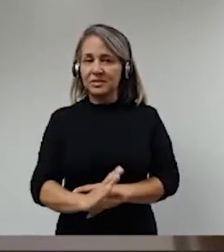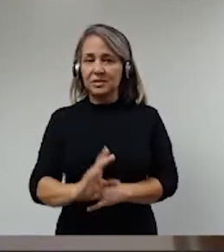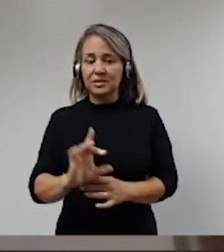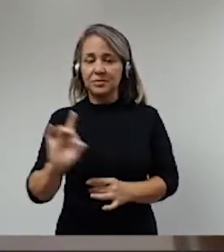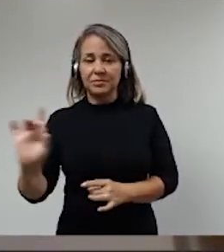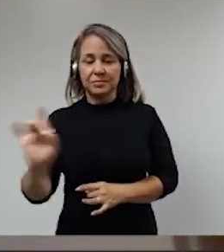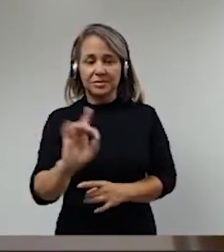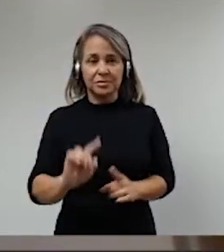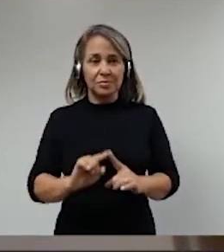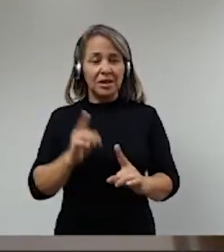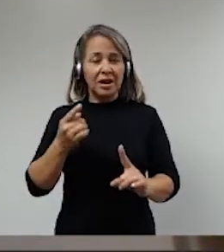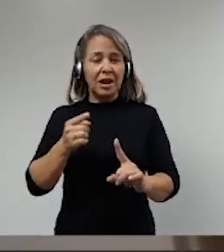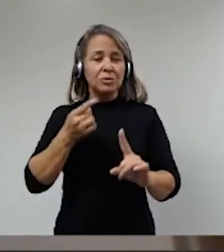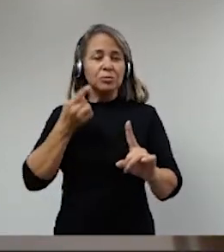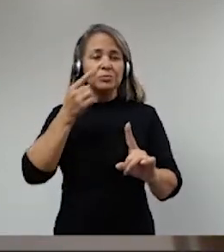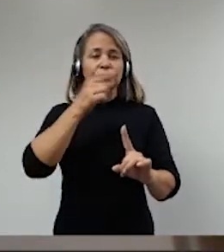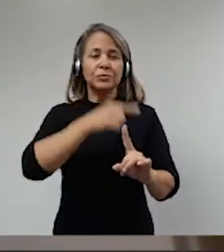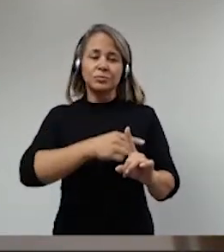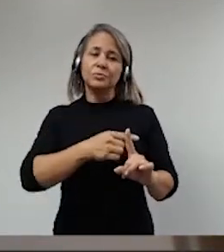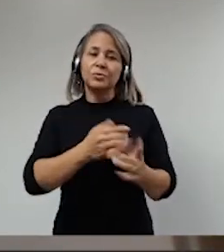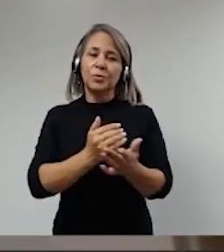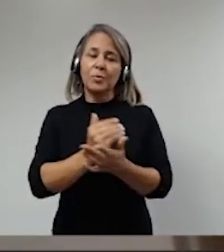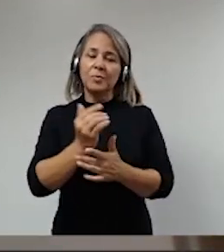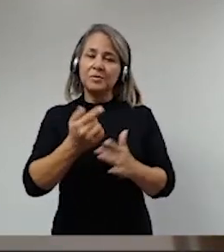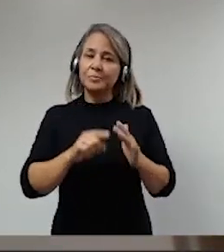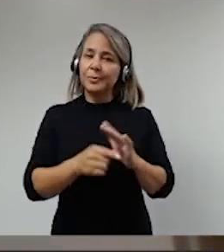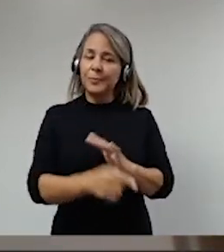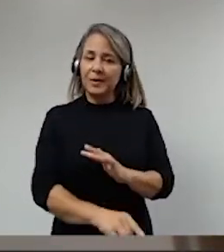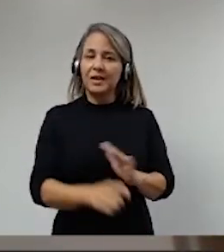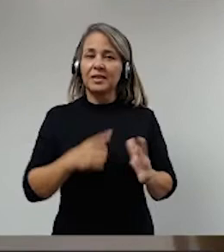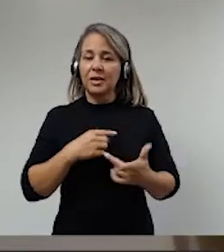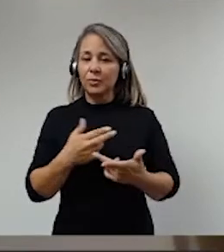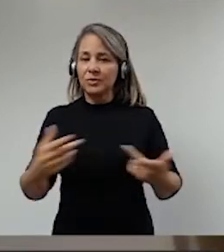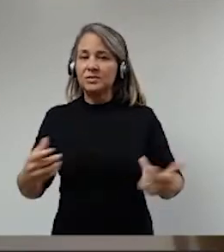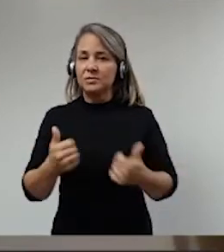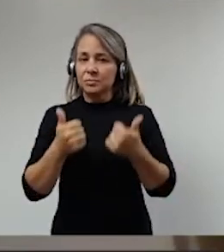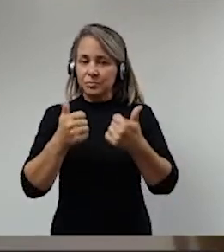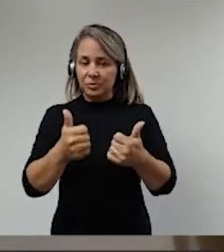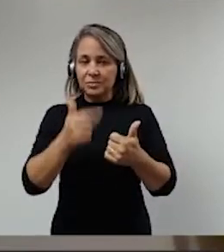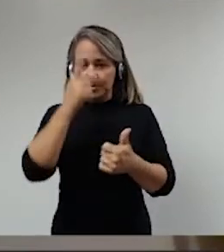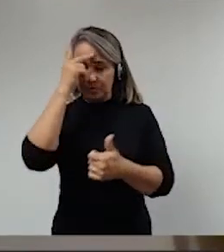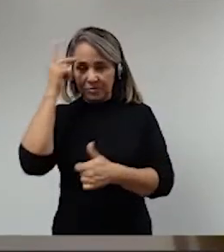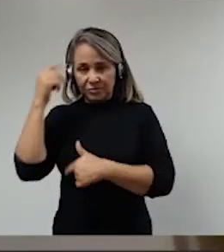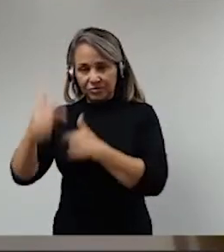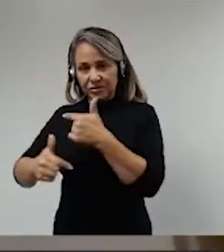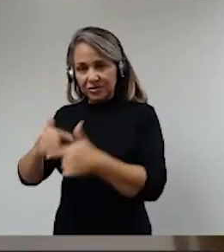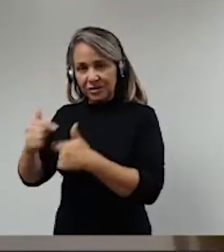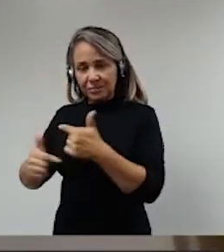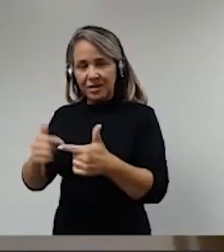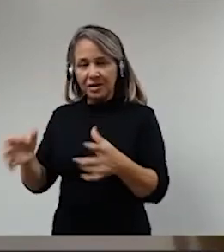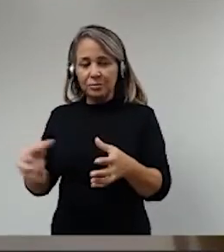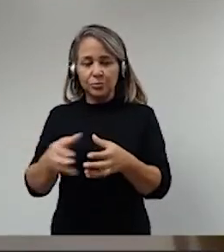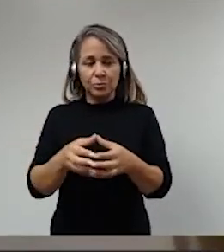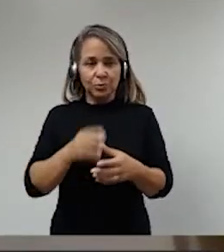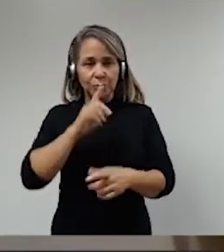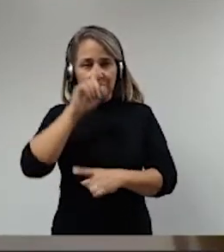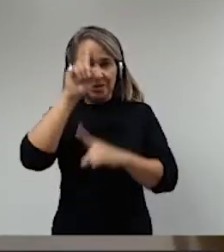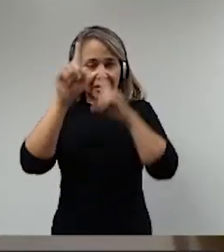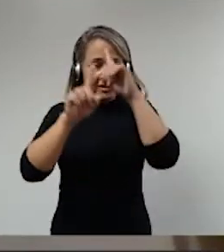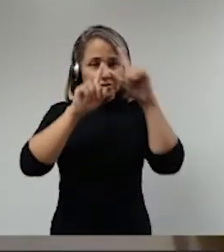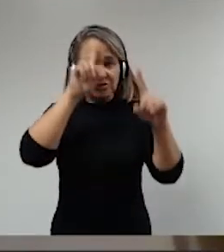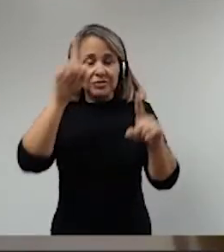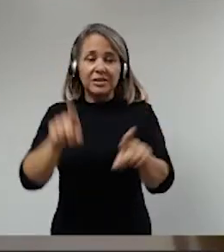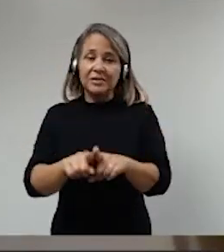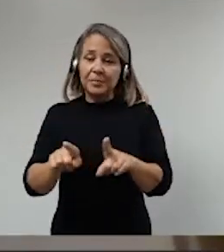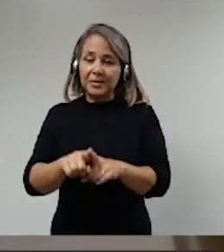fundo, gera efeitos positivos, não apenas para aqueles indivíduos que trabalham na cadeia, como para todos aqueles indivíduos